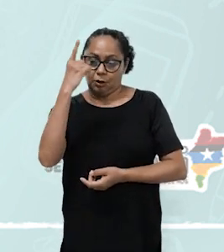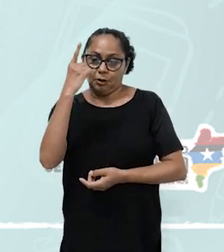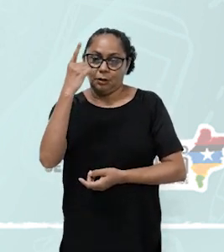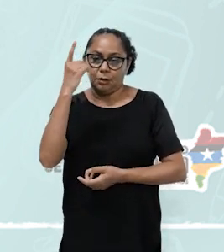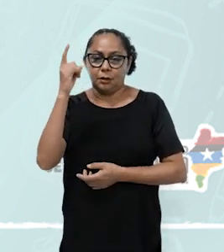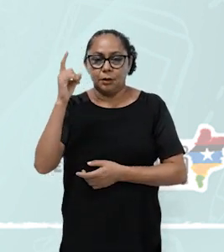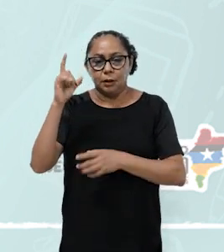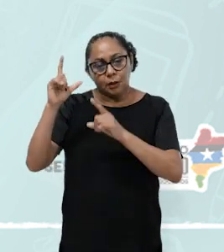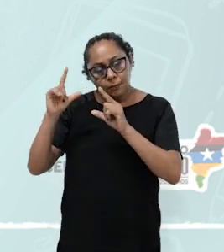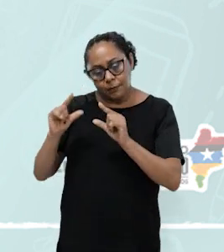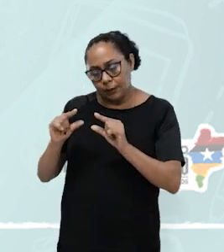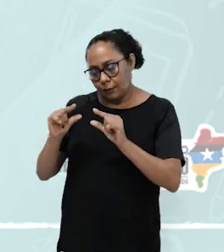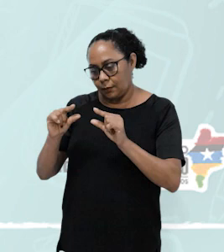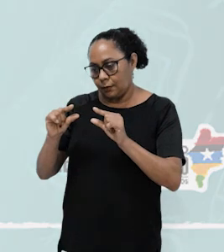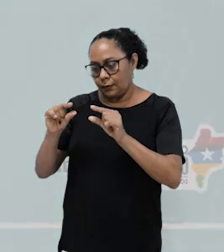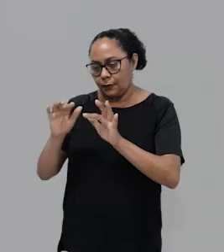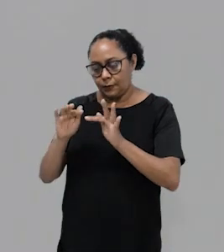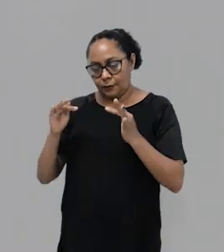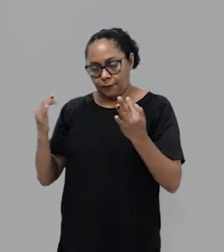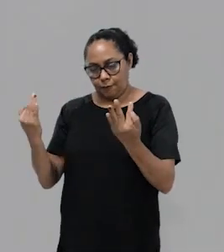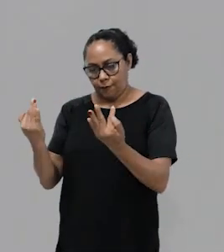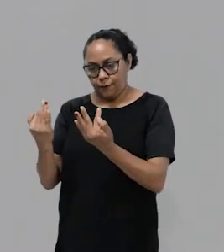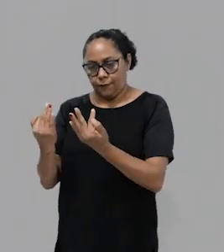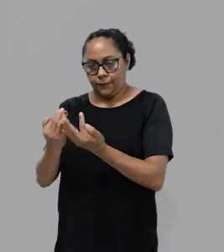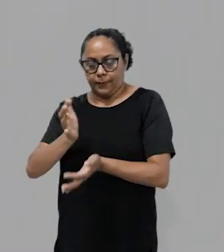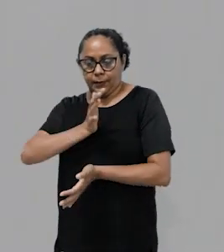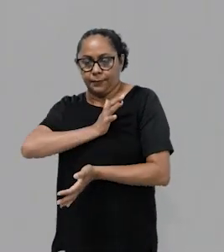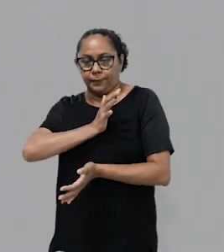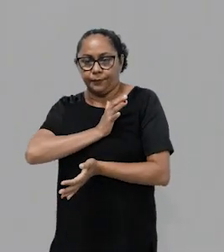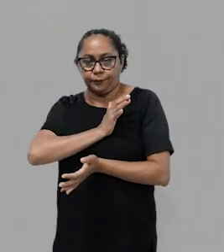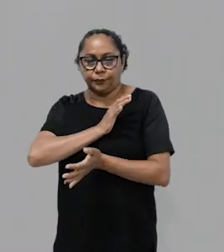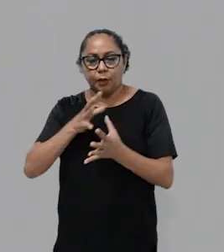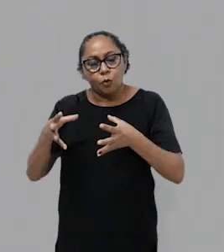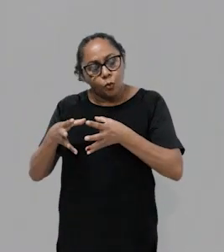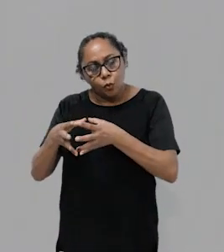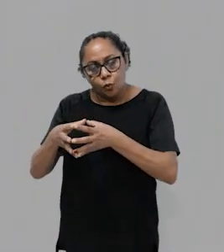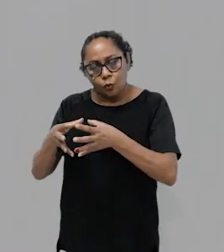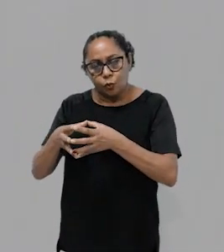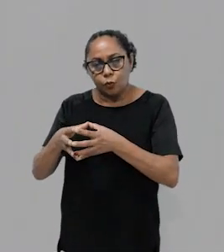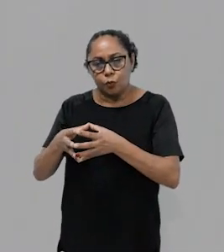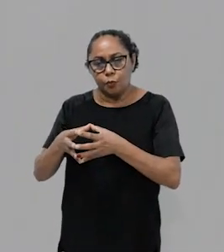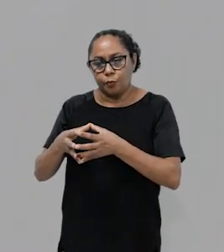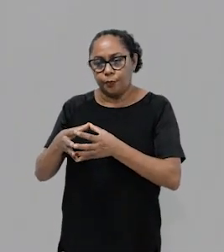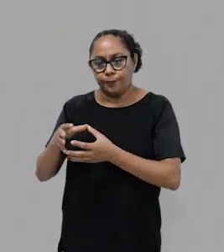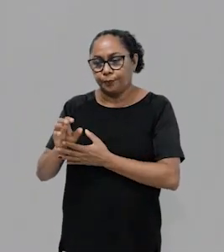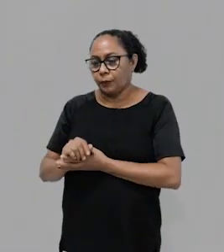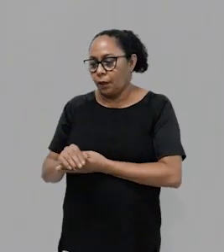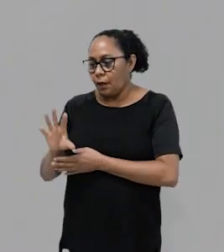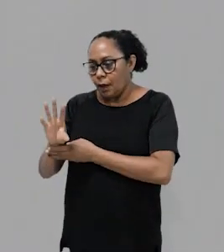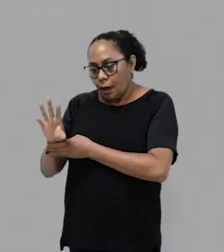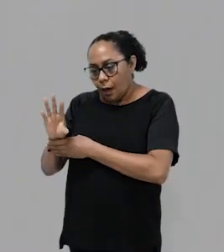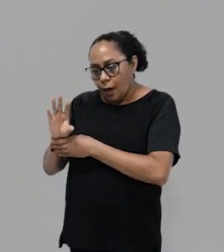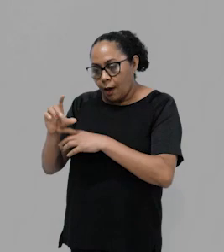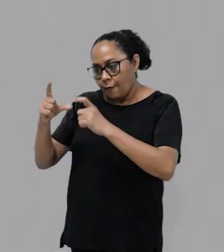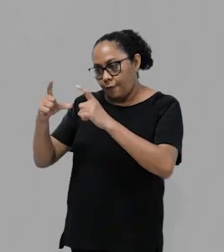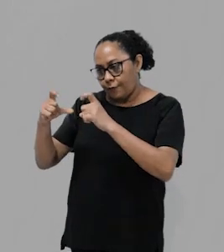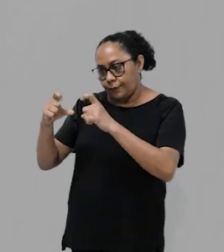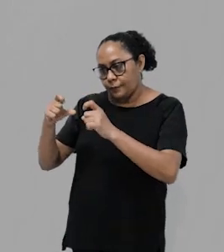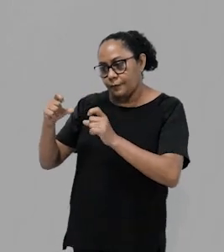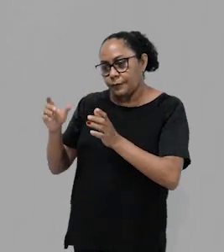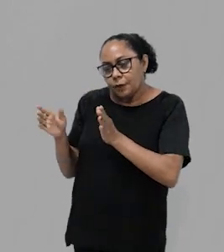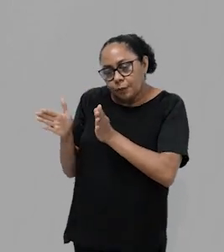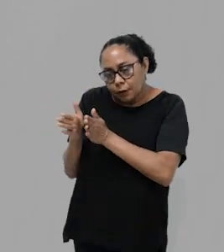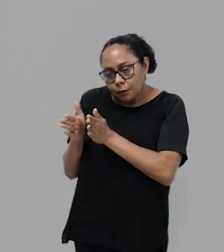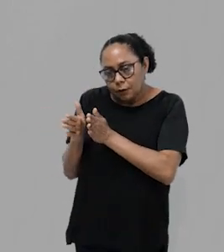melhor, autorretratos desses artistas. Fotografia de Lautrec, pequenininho, e a caricatura, o autorretrato dele na